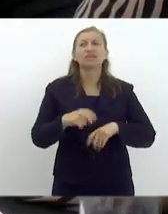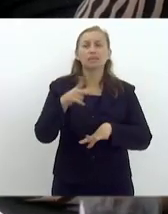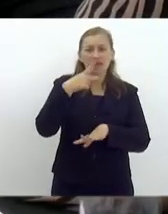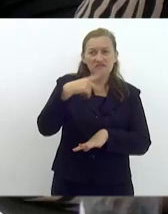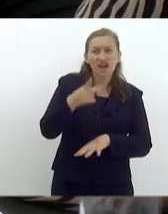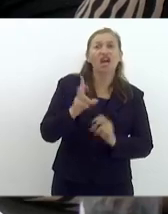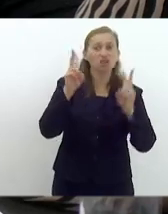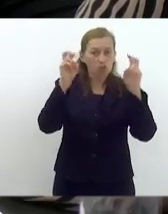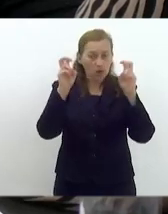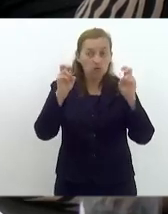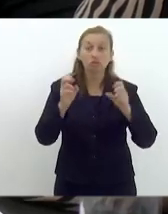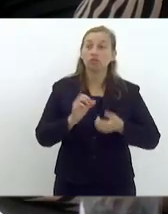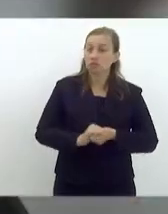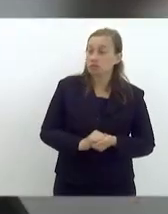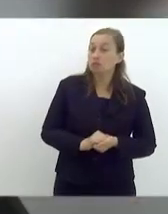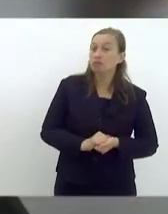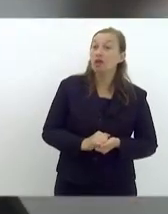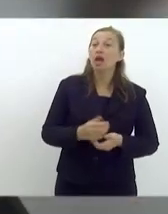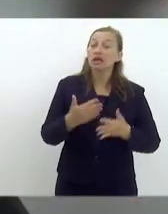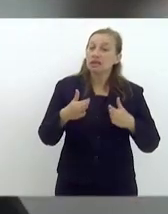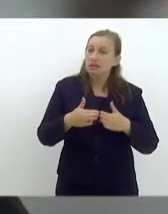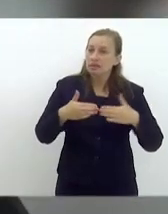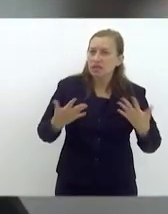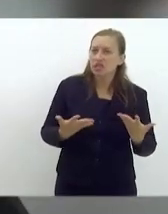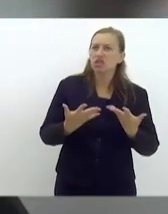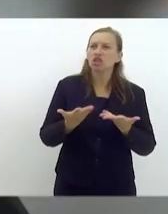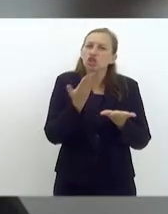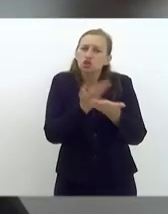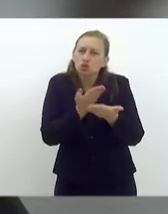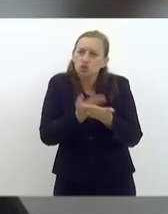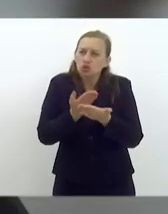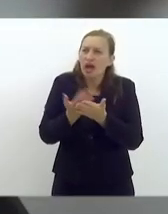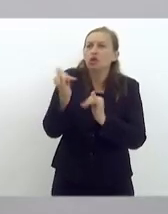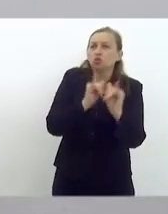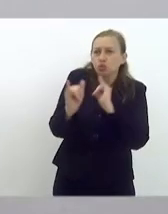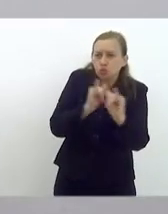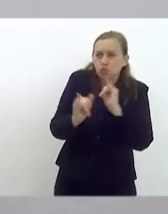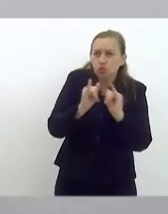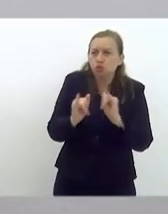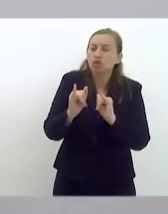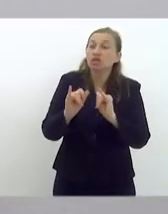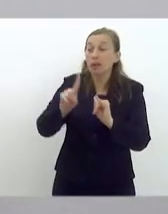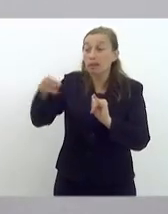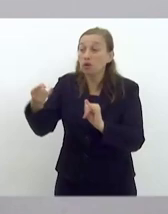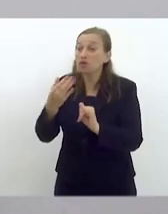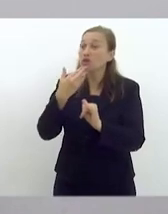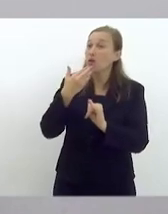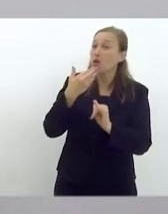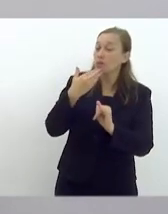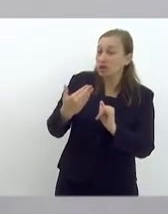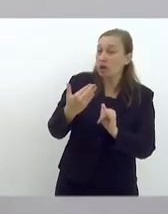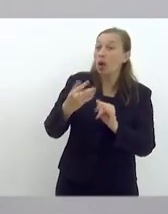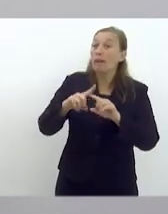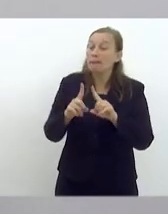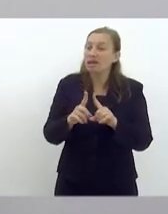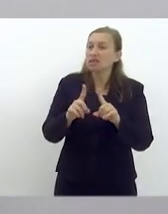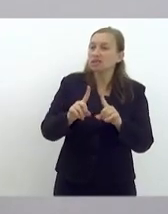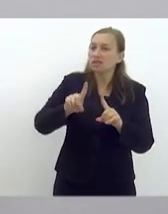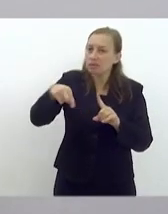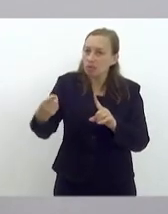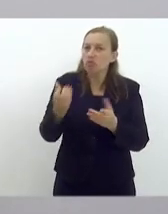sobre participativo me permitir nós vamos estudar os dados e eu faço a sugestão Mas aprovado